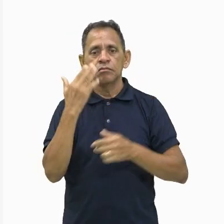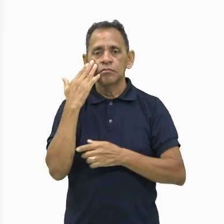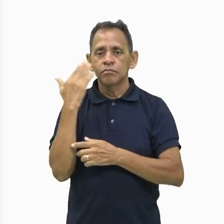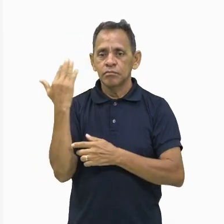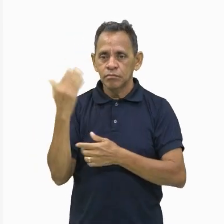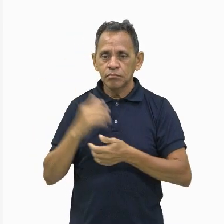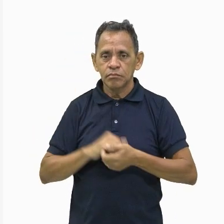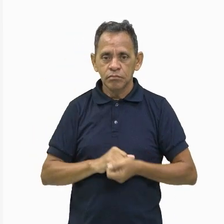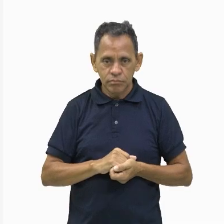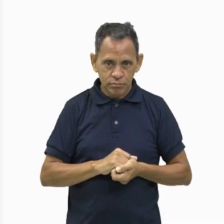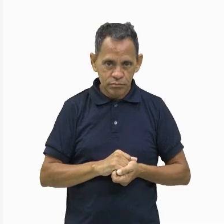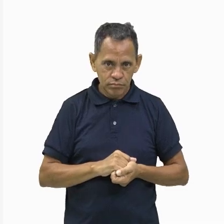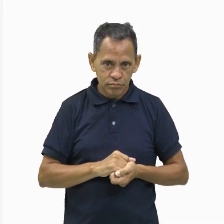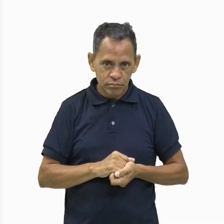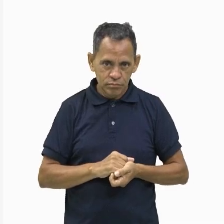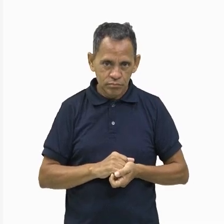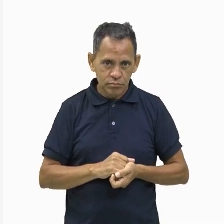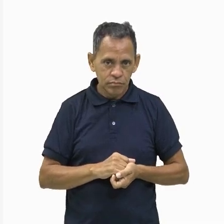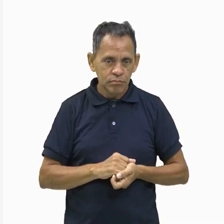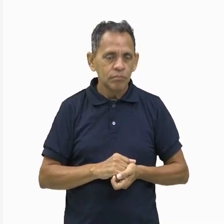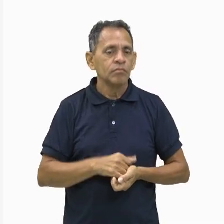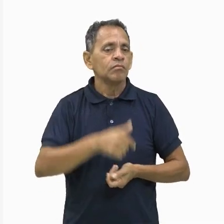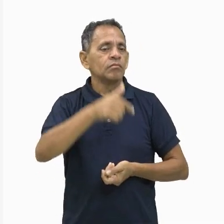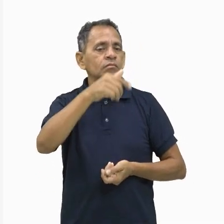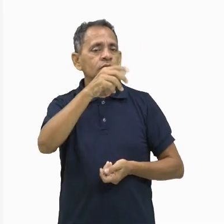57,408. Vou colocar bem aqui.